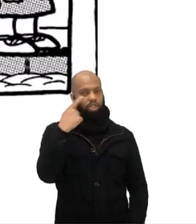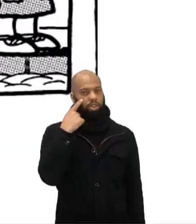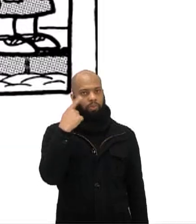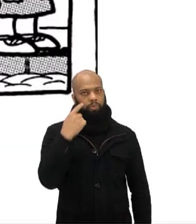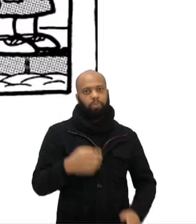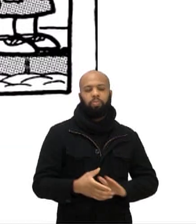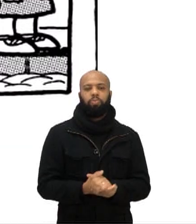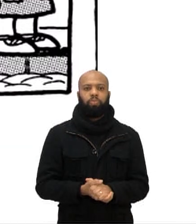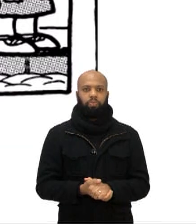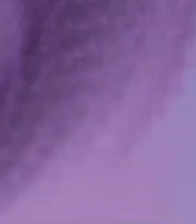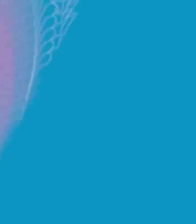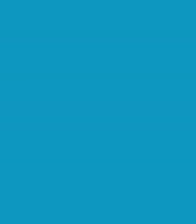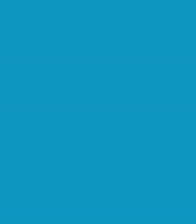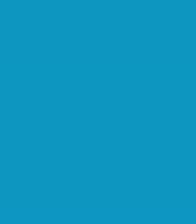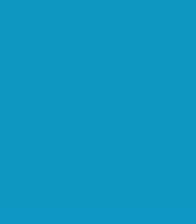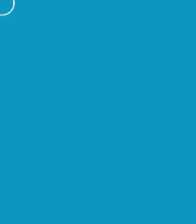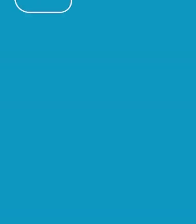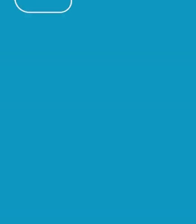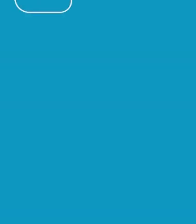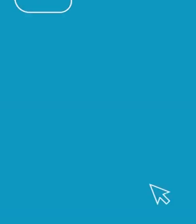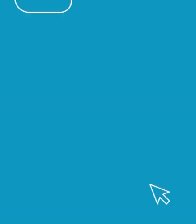e eu já volto.